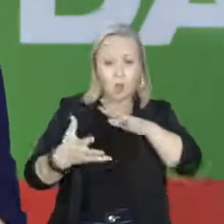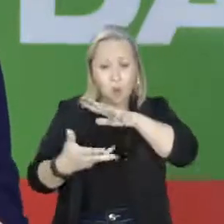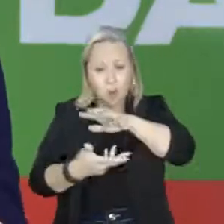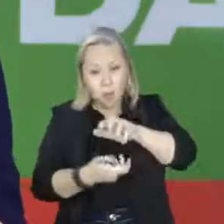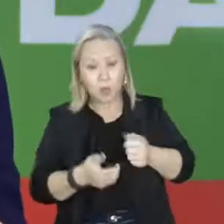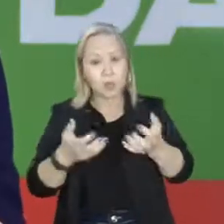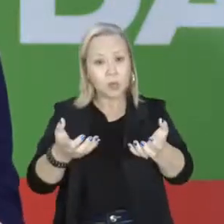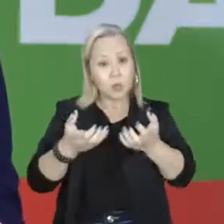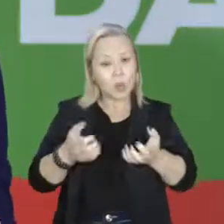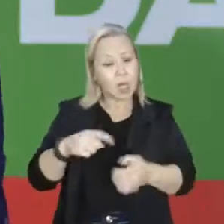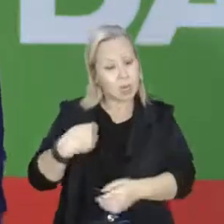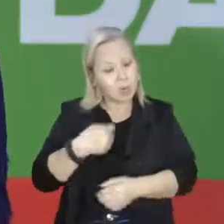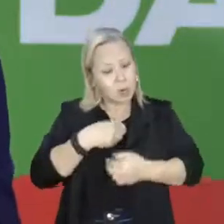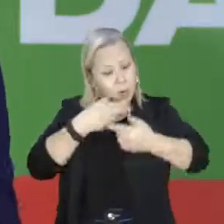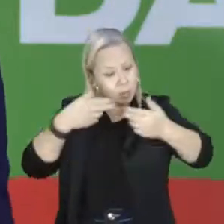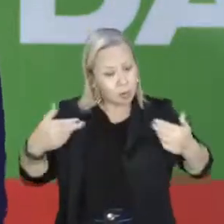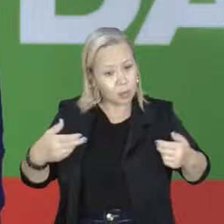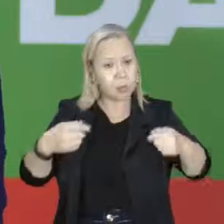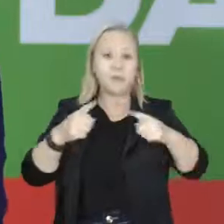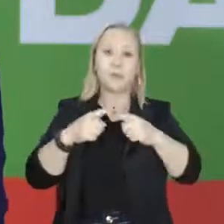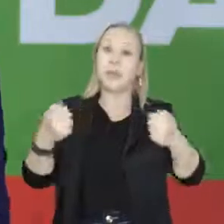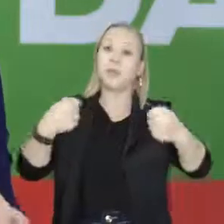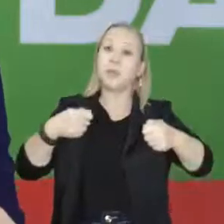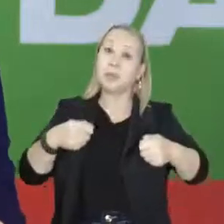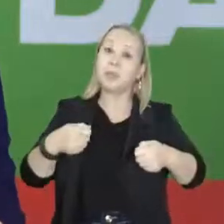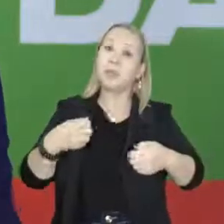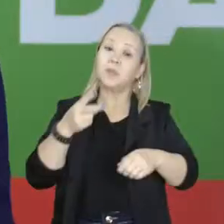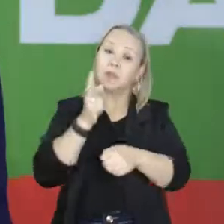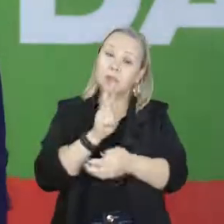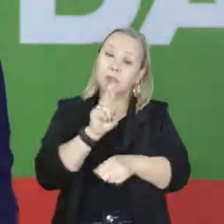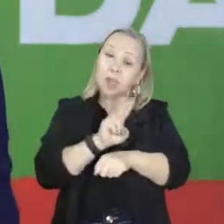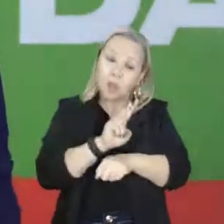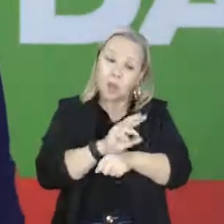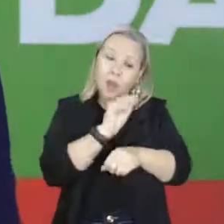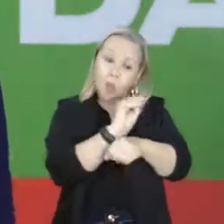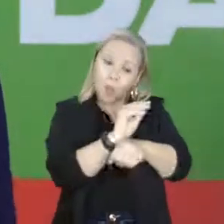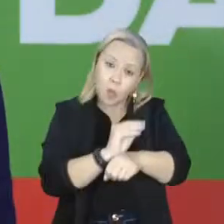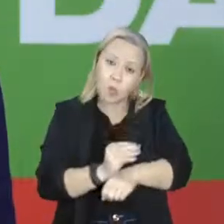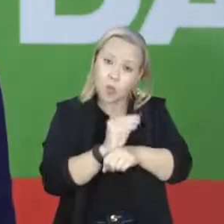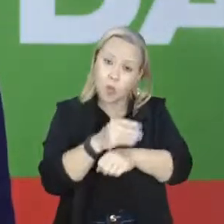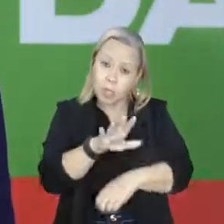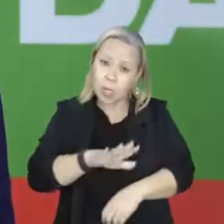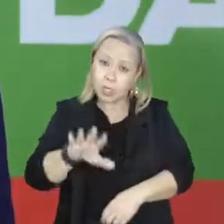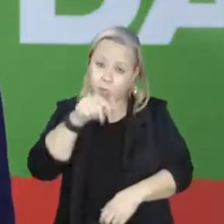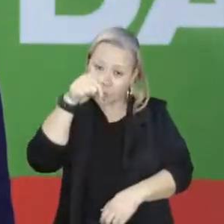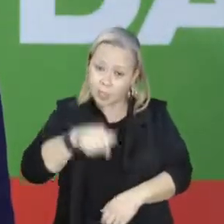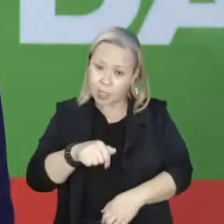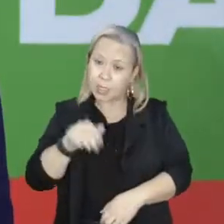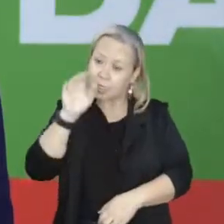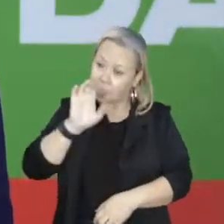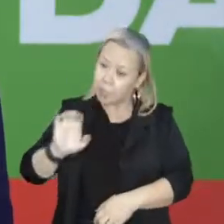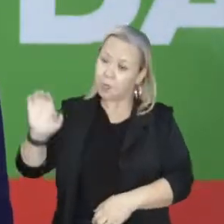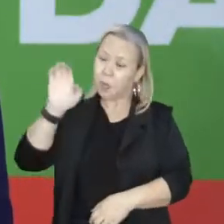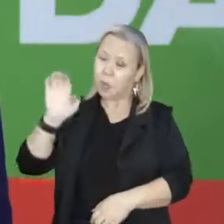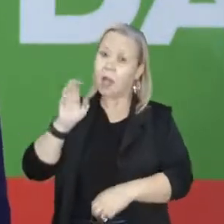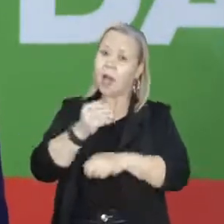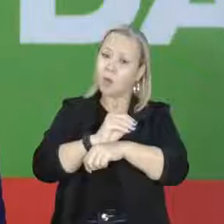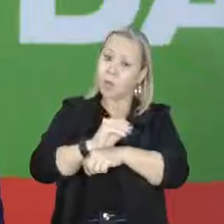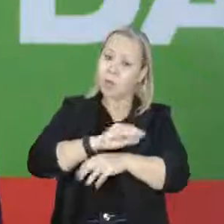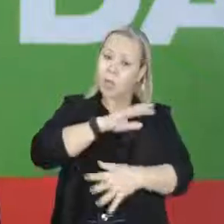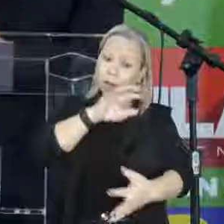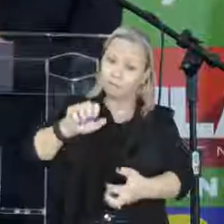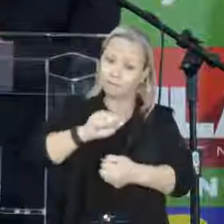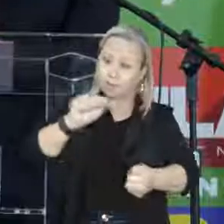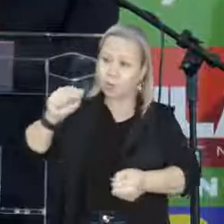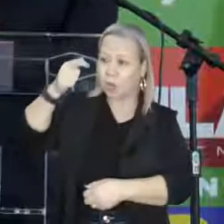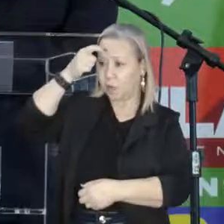que ele pague por isso. E é isso. É meio ambiente, agronegócio. Nós estamos dispostos a ajudar, sim, também nesse setor. Olha,